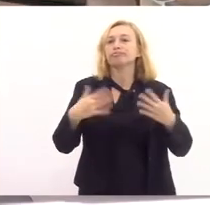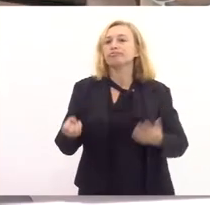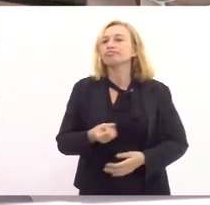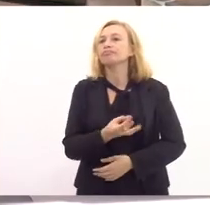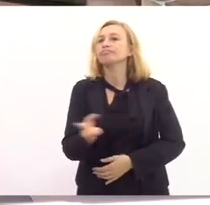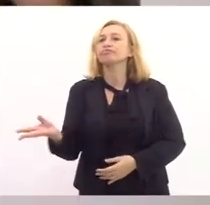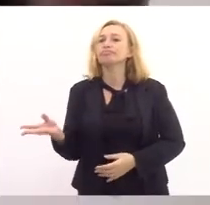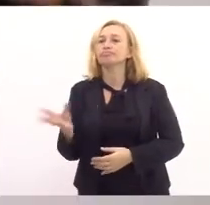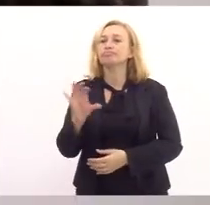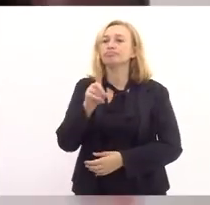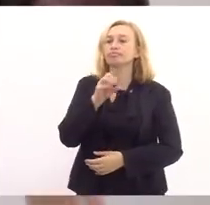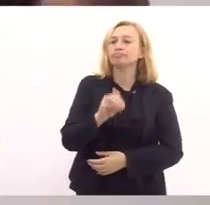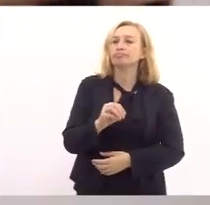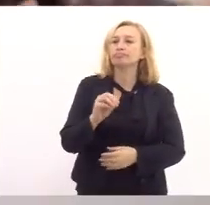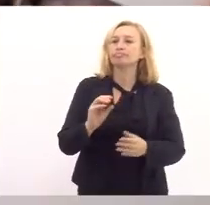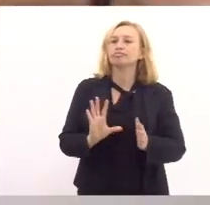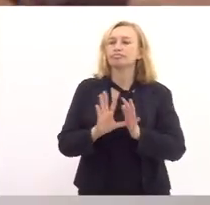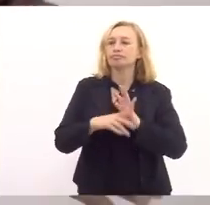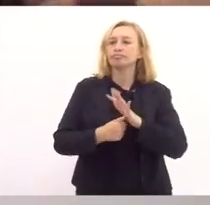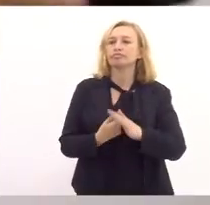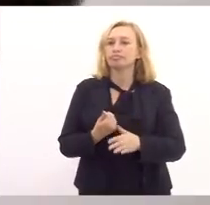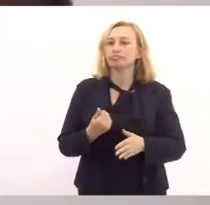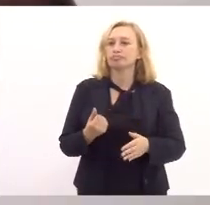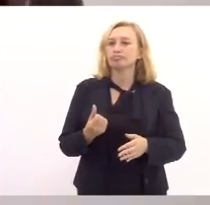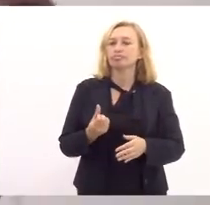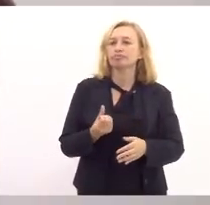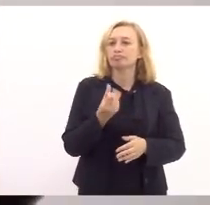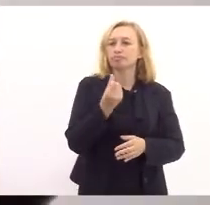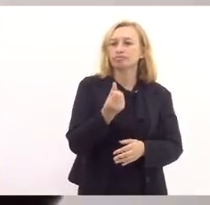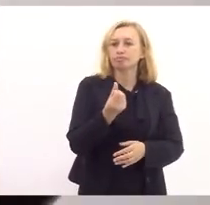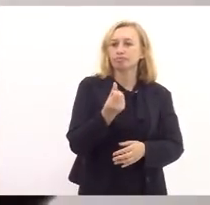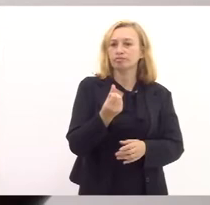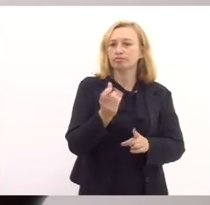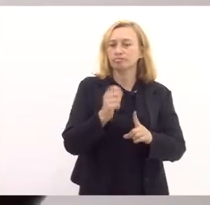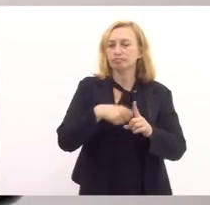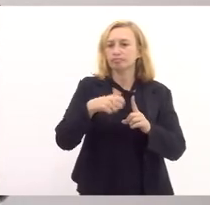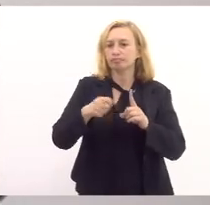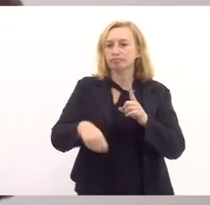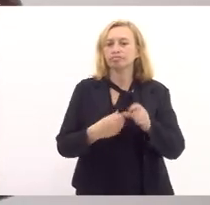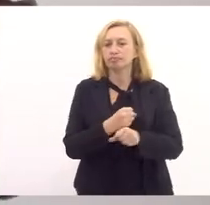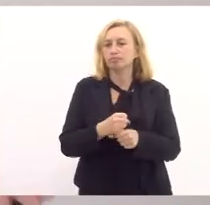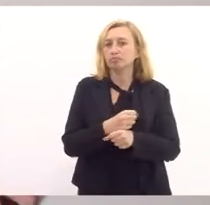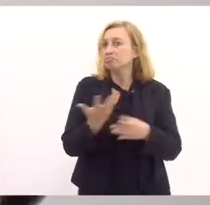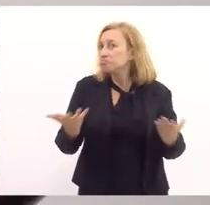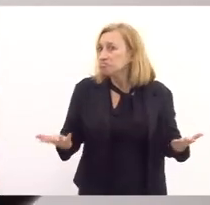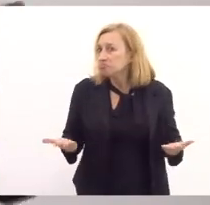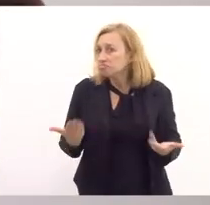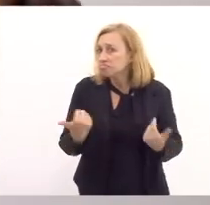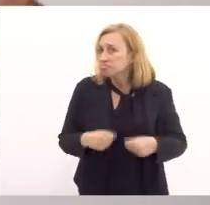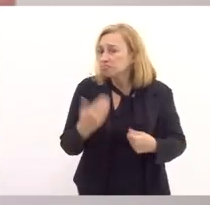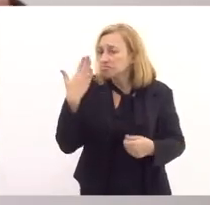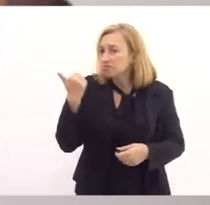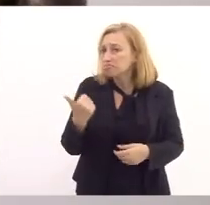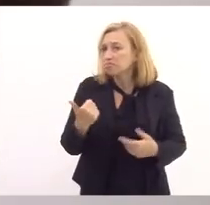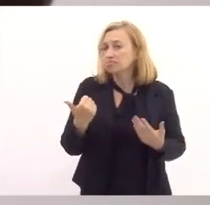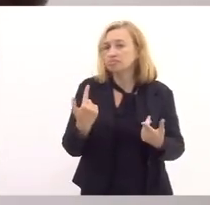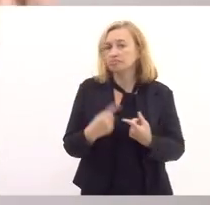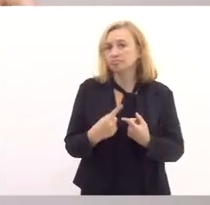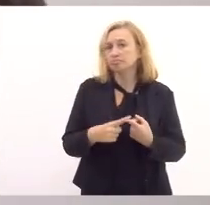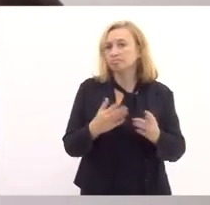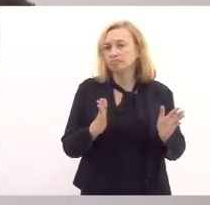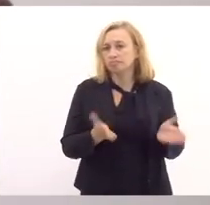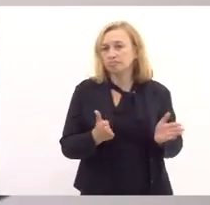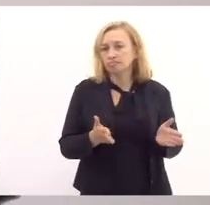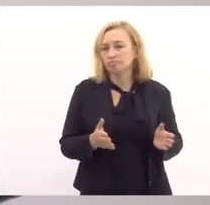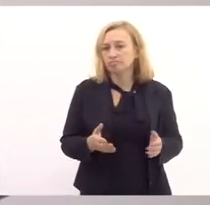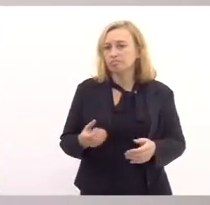quantidade de cabos que foram furtados durante esses 6 primeiros meses do ano? Porque isso nós precisamos saber. Porque até então fica a Supervia